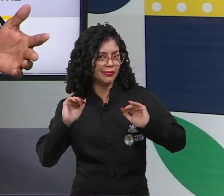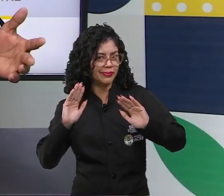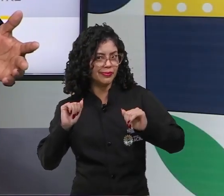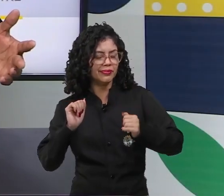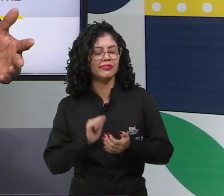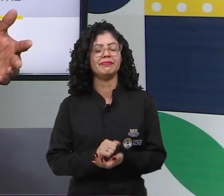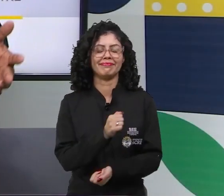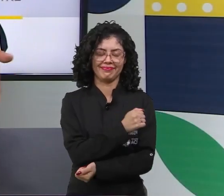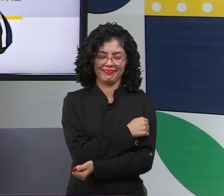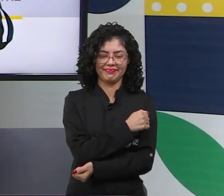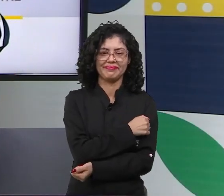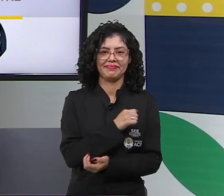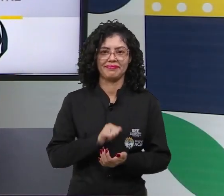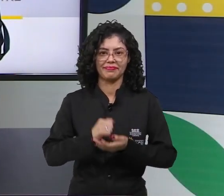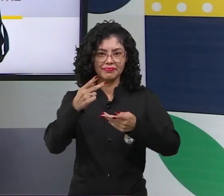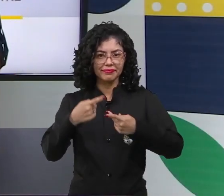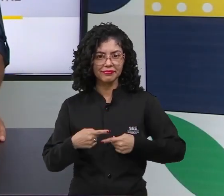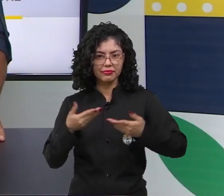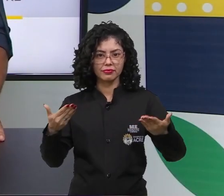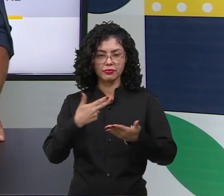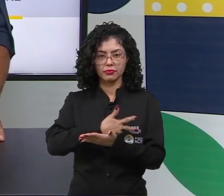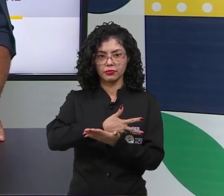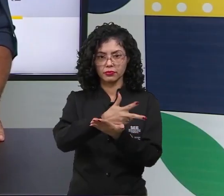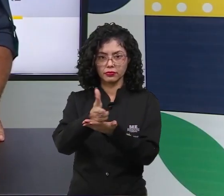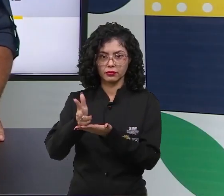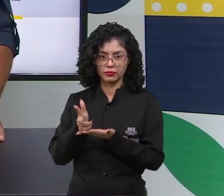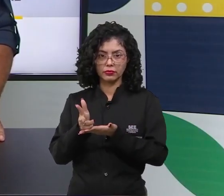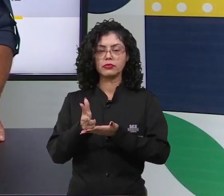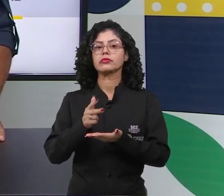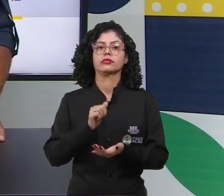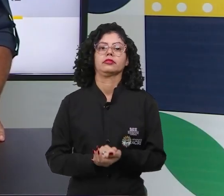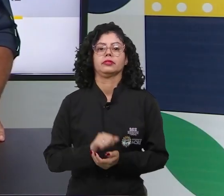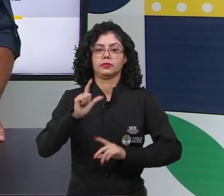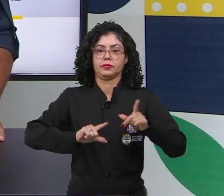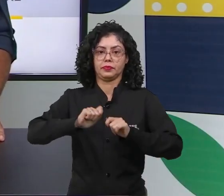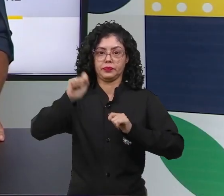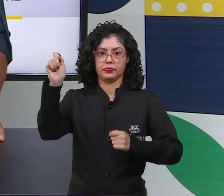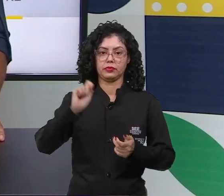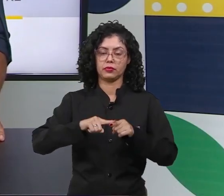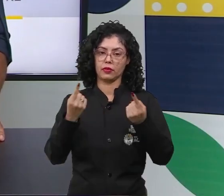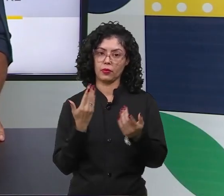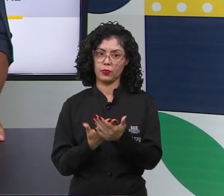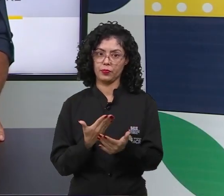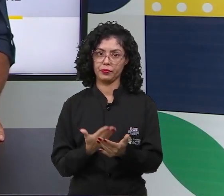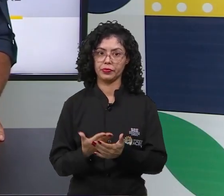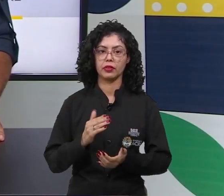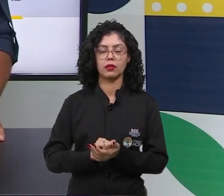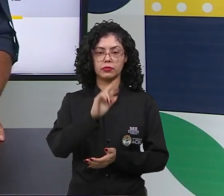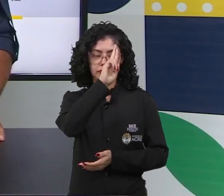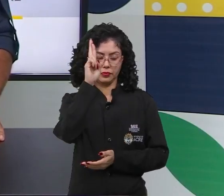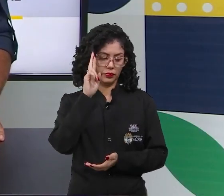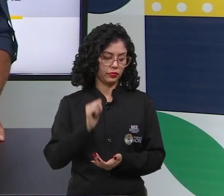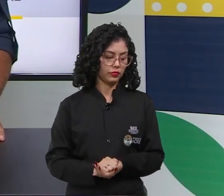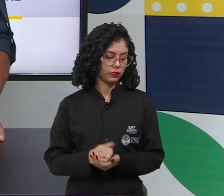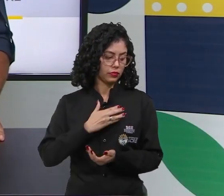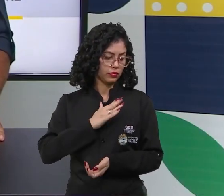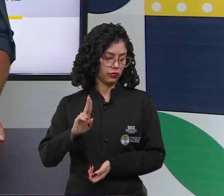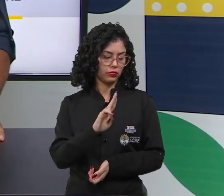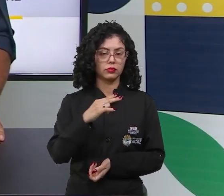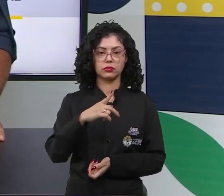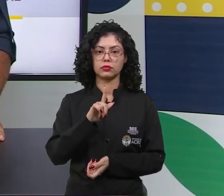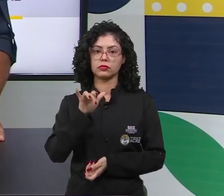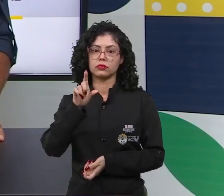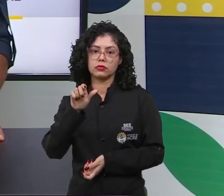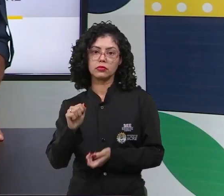Olá, queridos alunos! Eu estou aqui direto do Centro Educacional de Mídias do Acre para mais uma aula de História. Eu me chamo Paulo